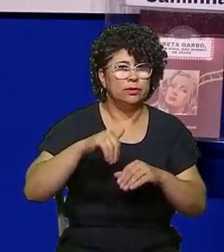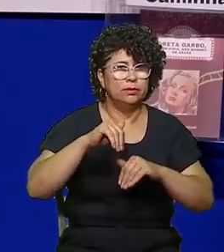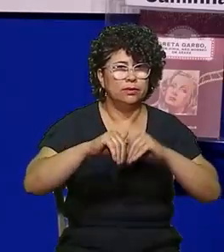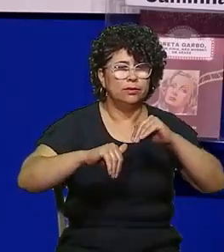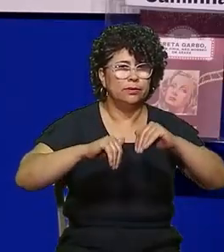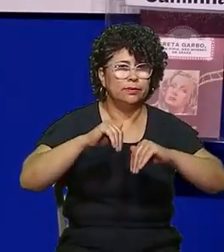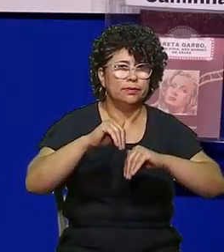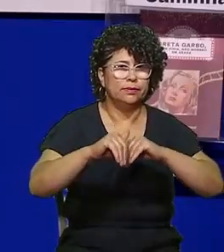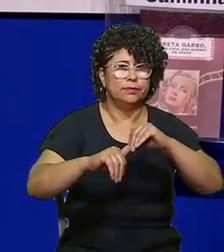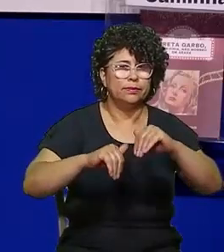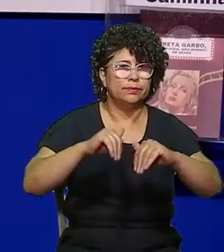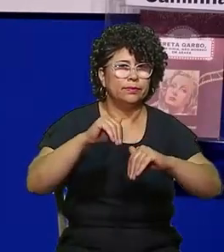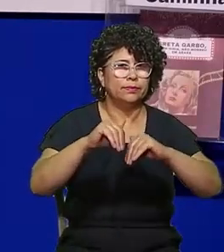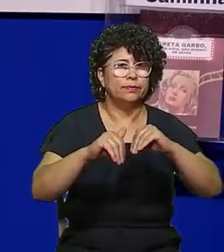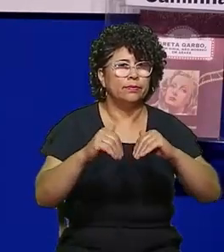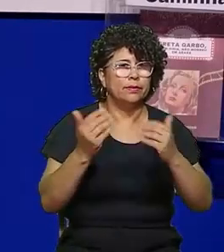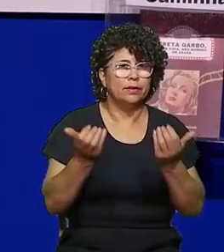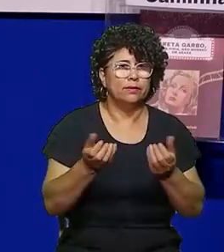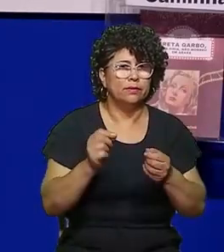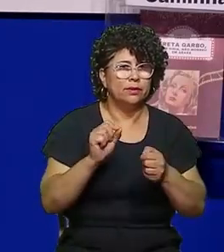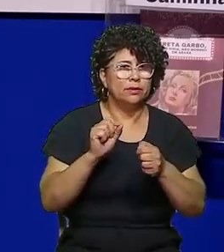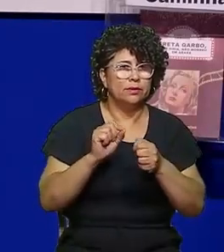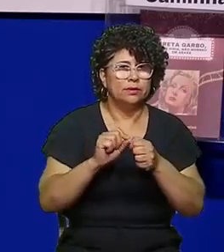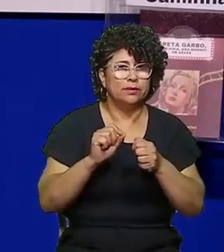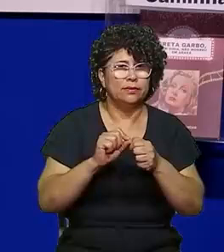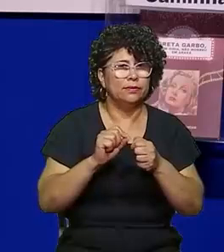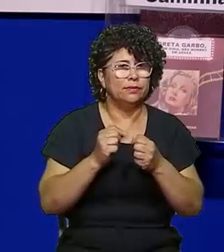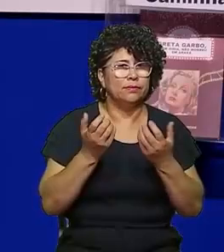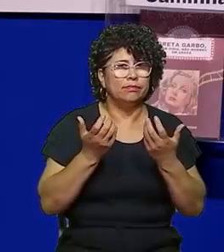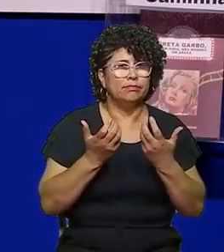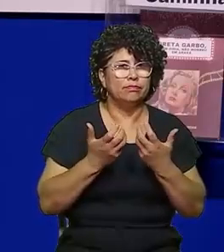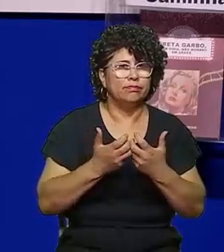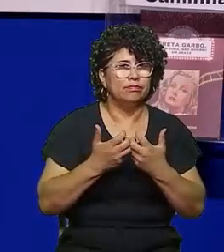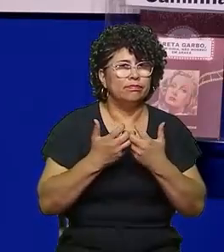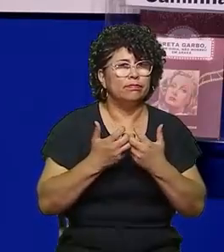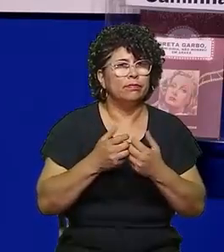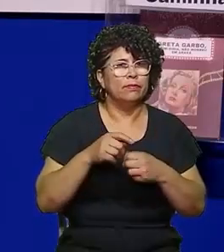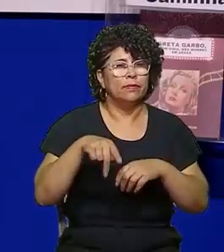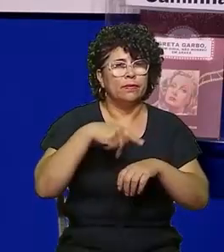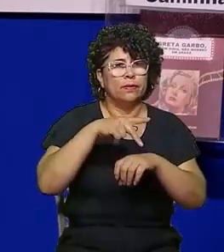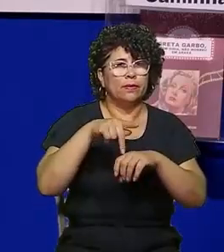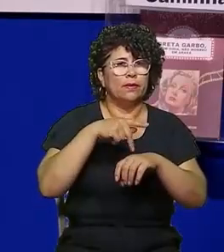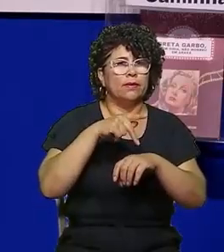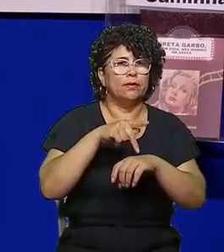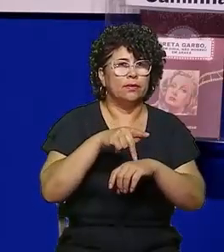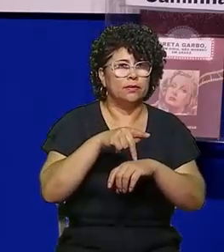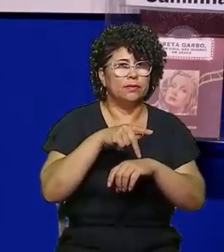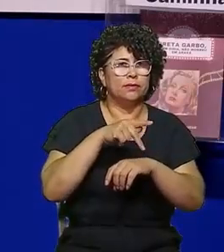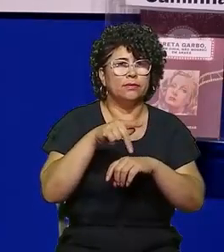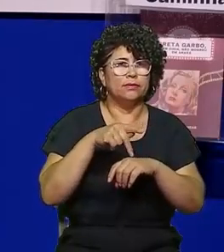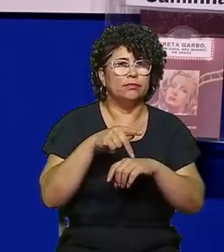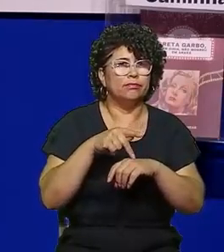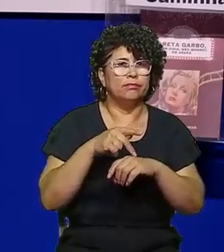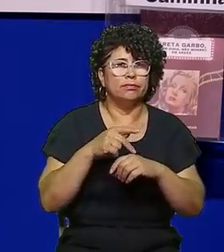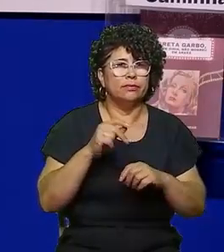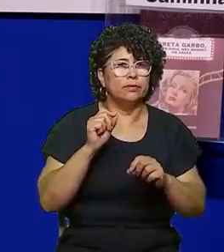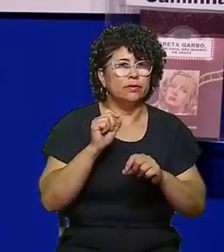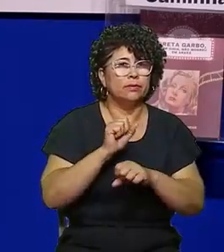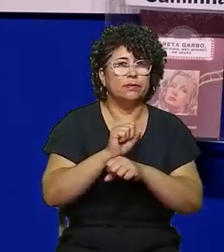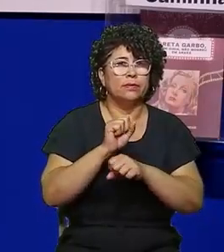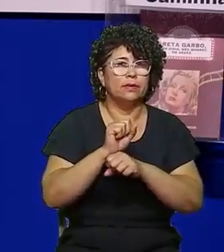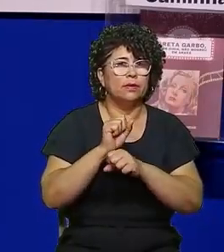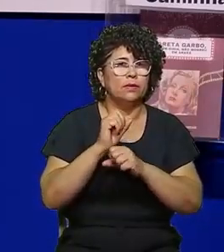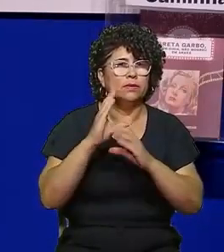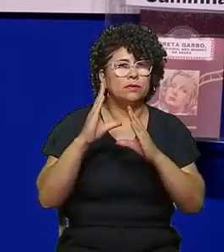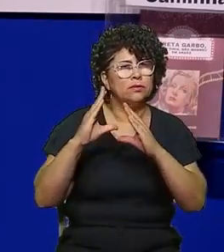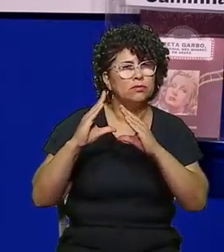escape. Quer fazer, exausto, em país bloqueado, enlace de noite, raiz e minério? Eis